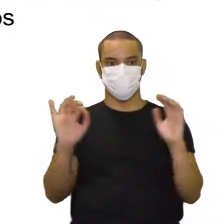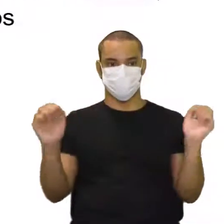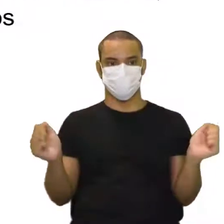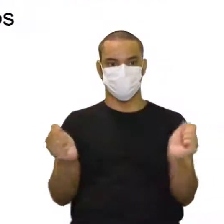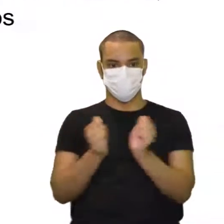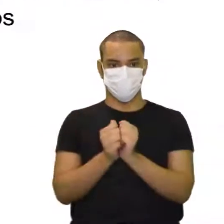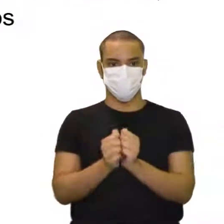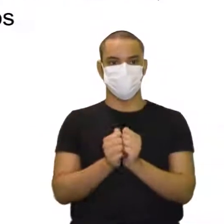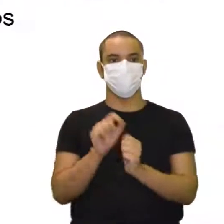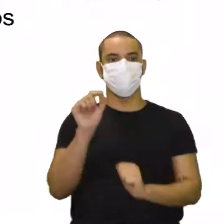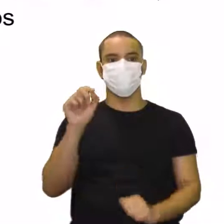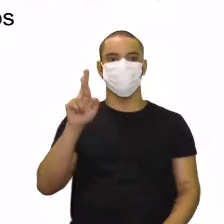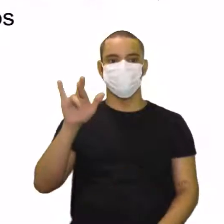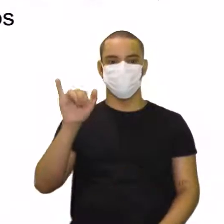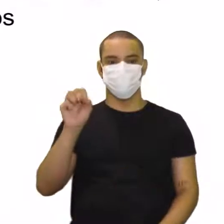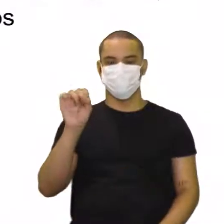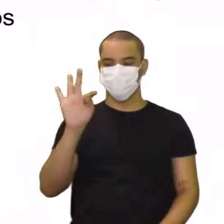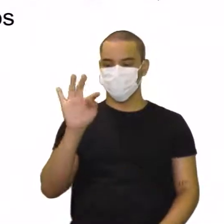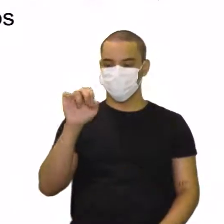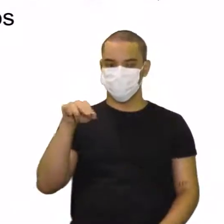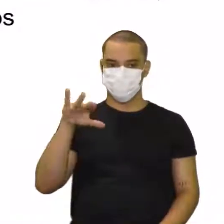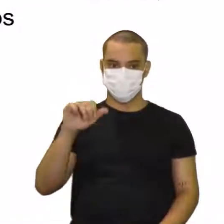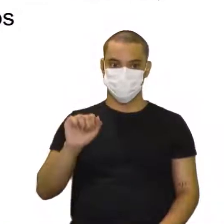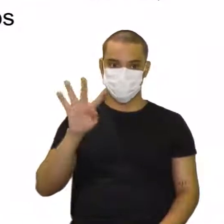uma resistência de 4 ohms.